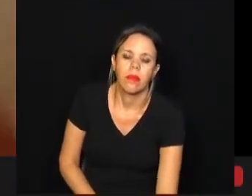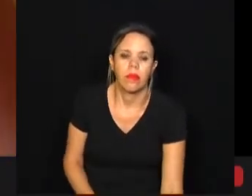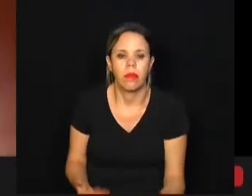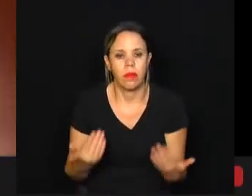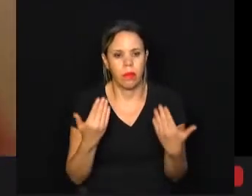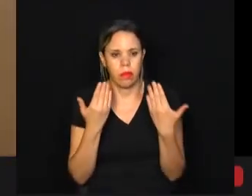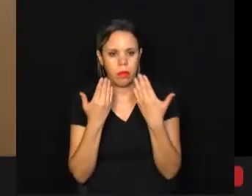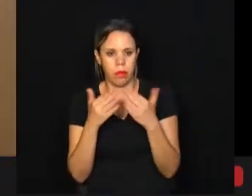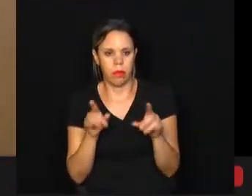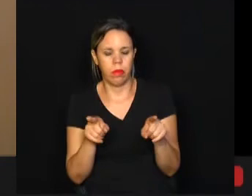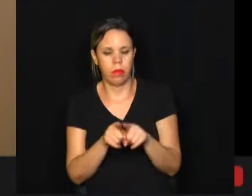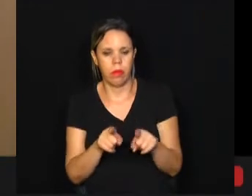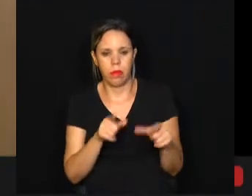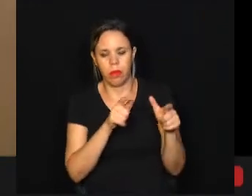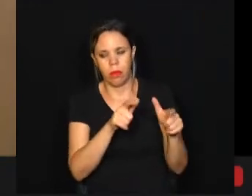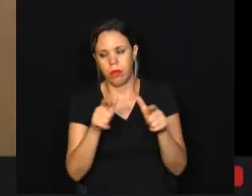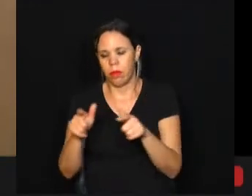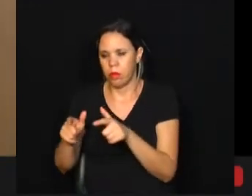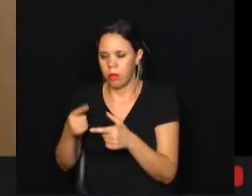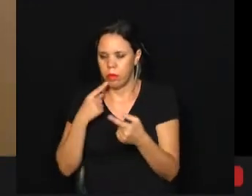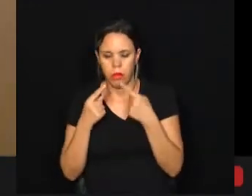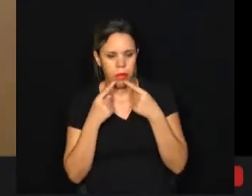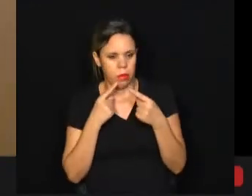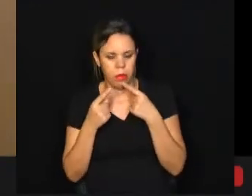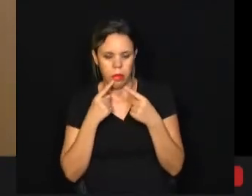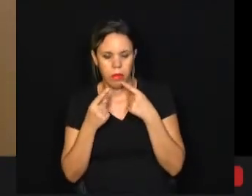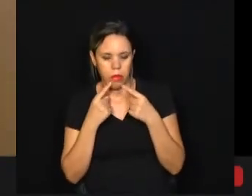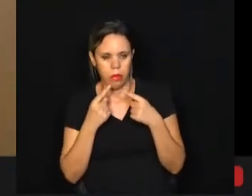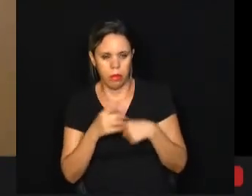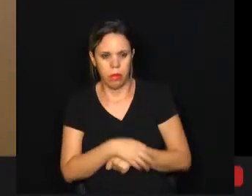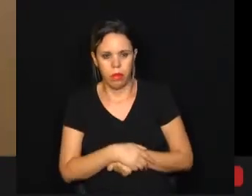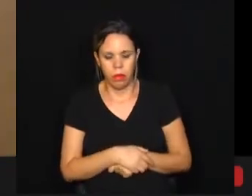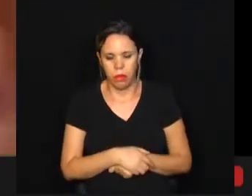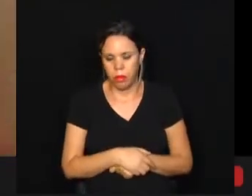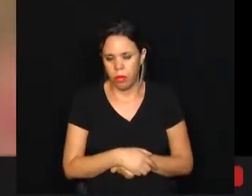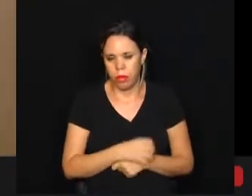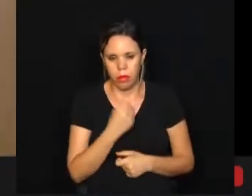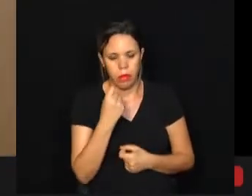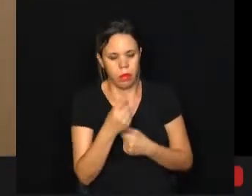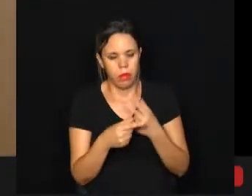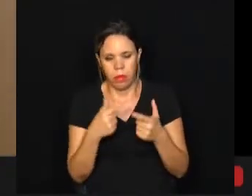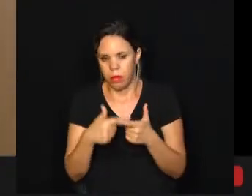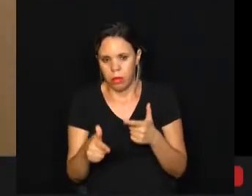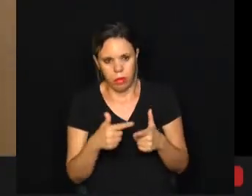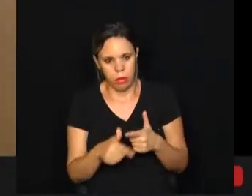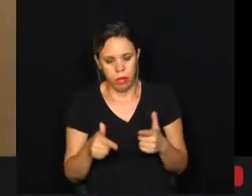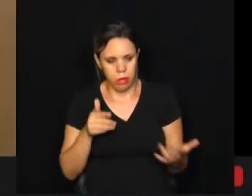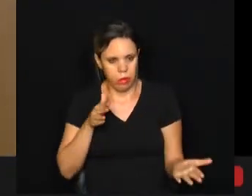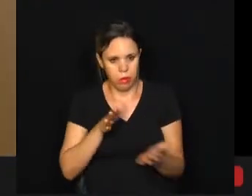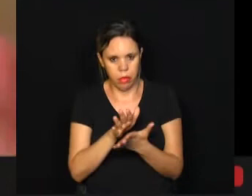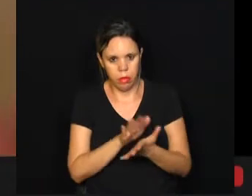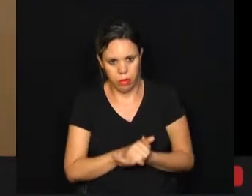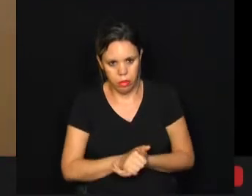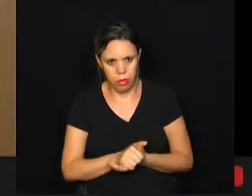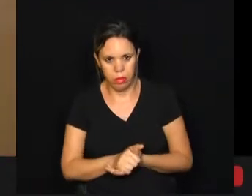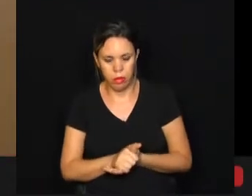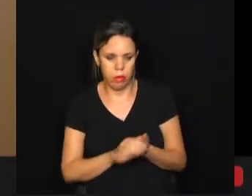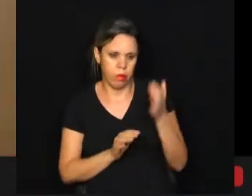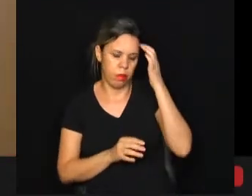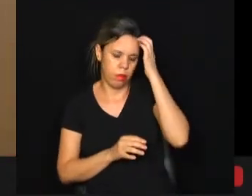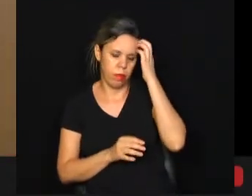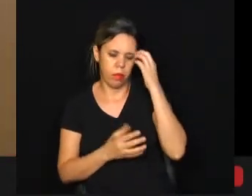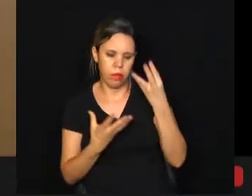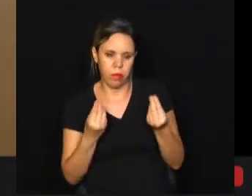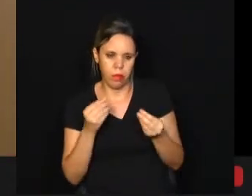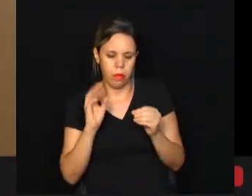abertos os espaços de diálogo. Um dos problemas que a gente enfrenta é que muito que